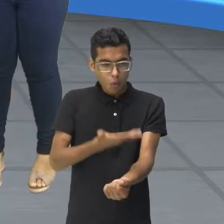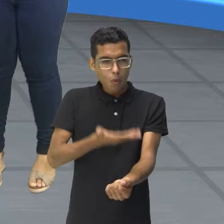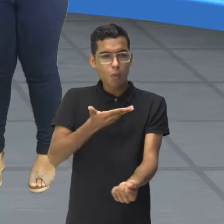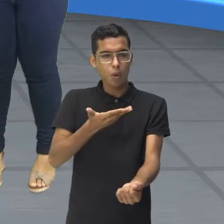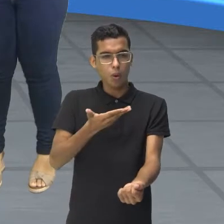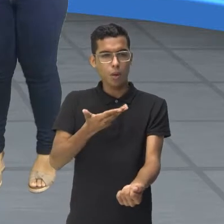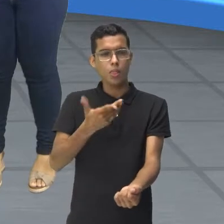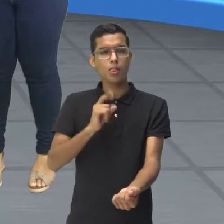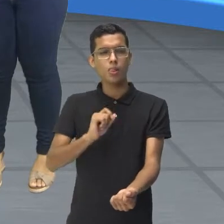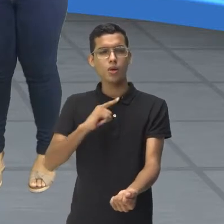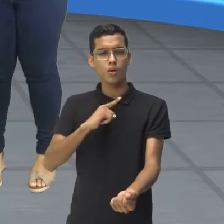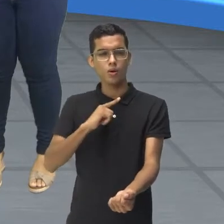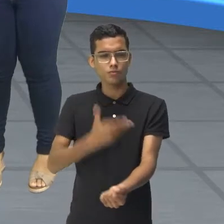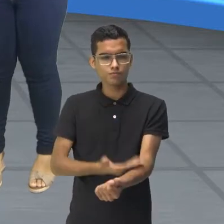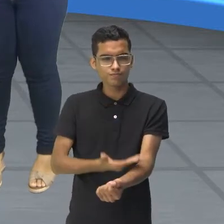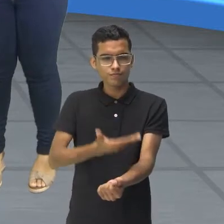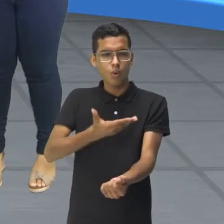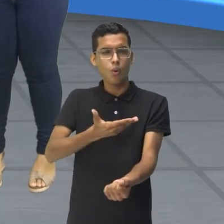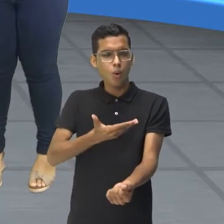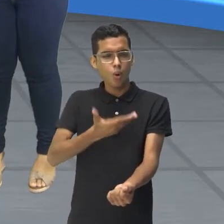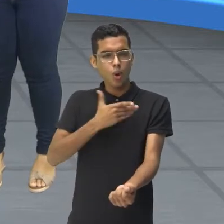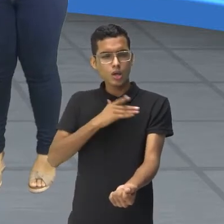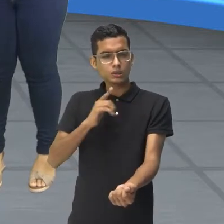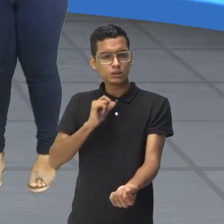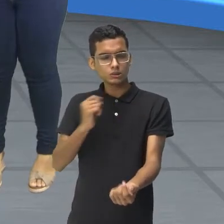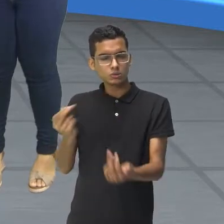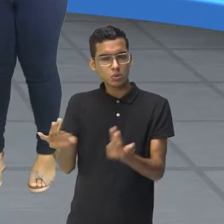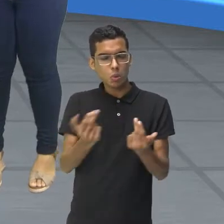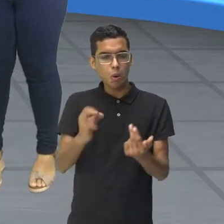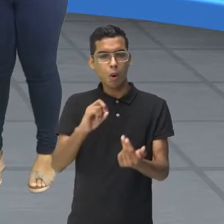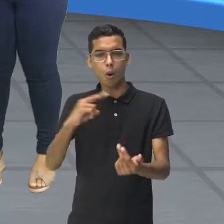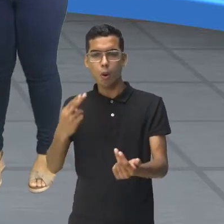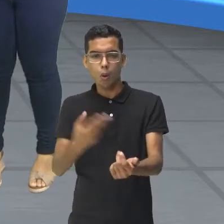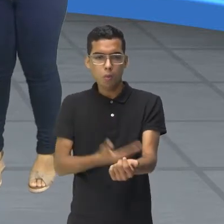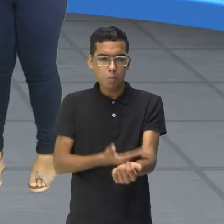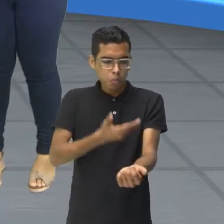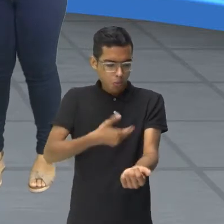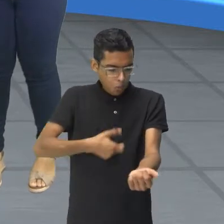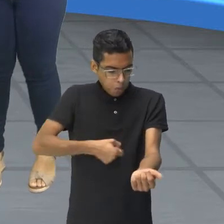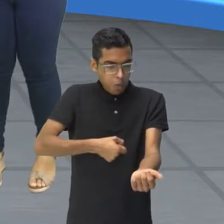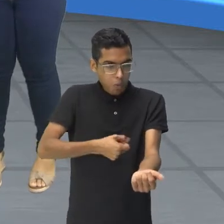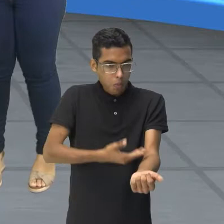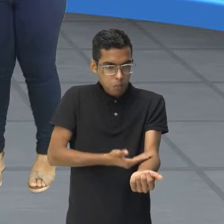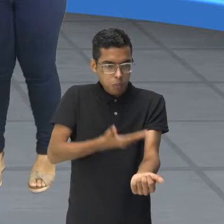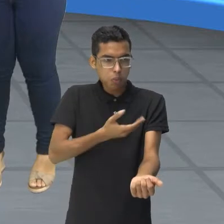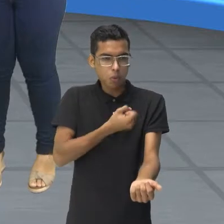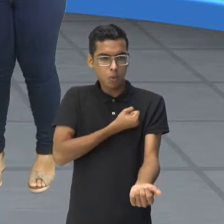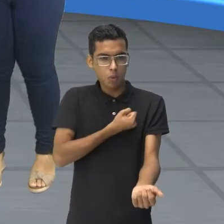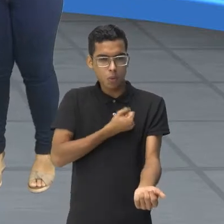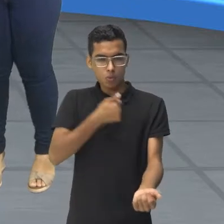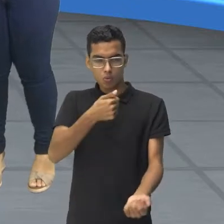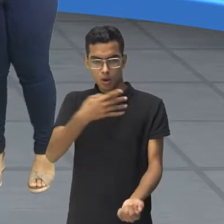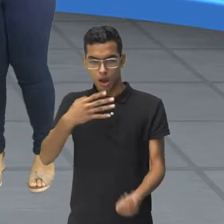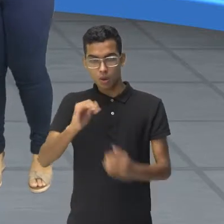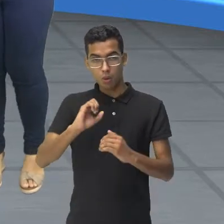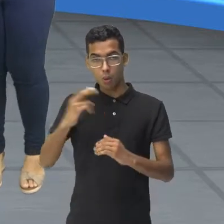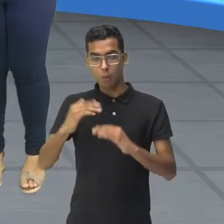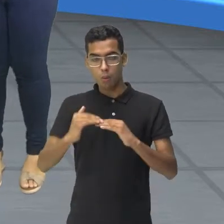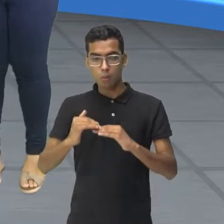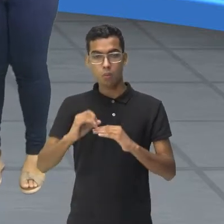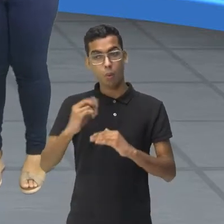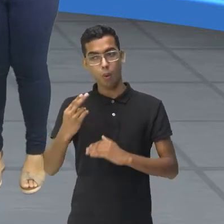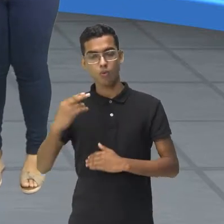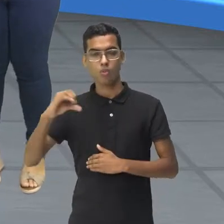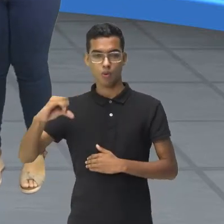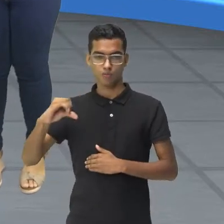arterial sistematicamente igual ou maior que 14/9, tá? Ou seja, ela tá aí